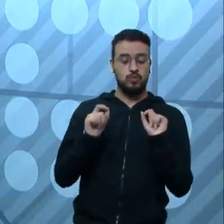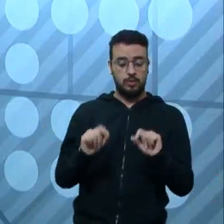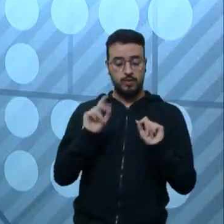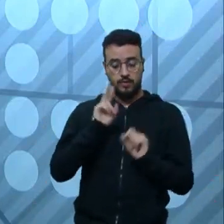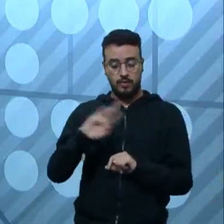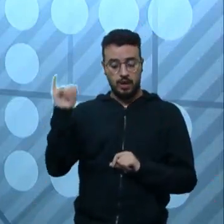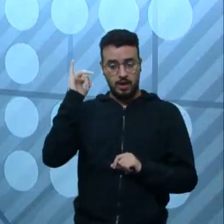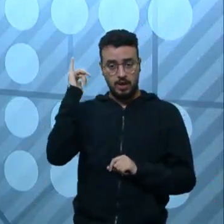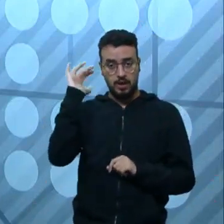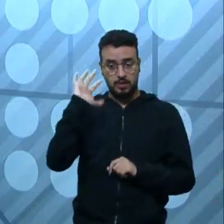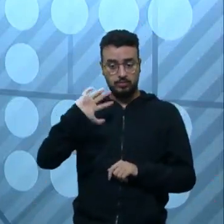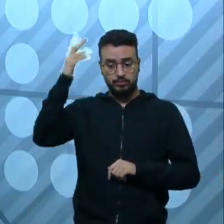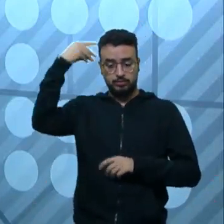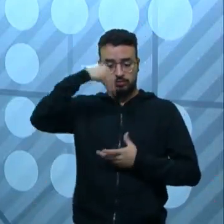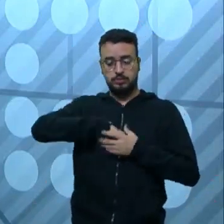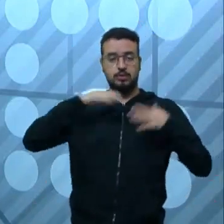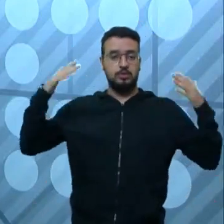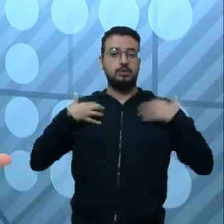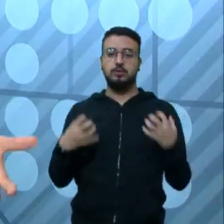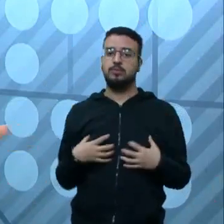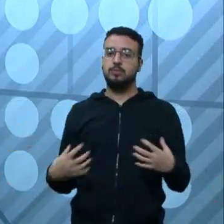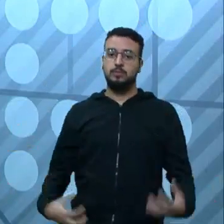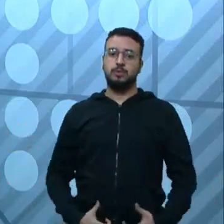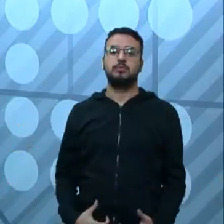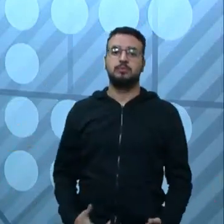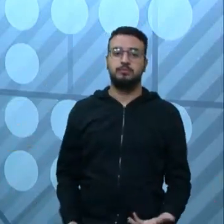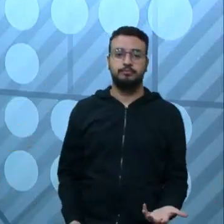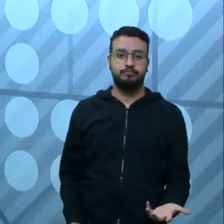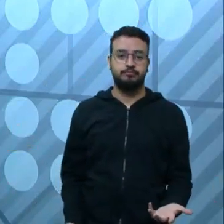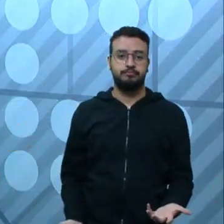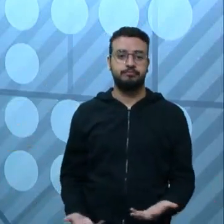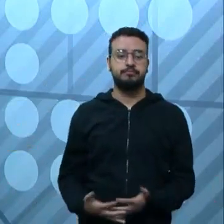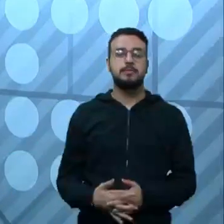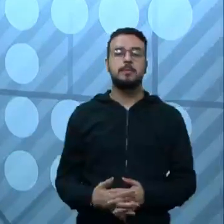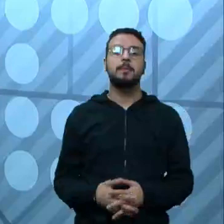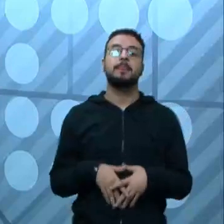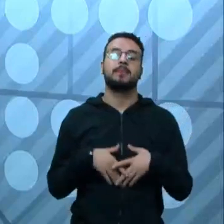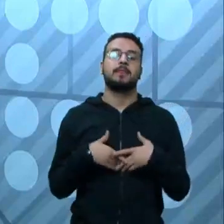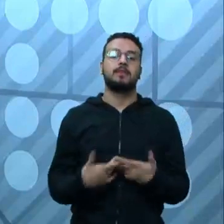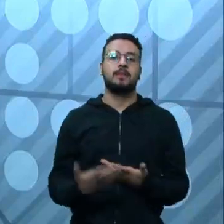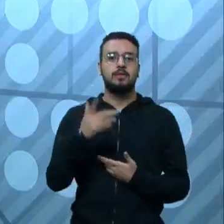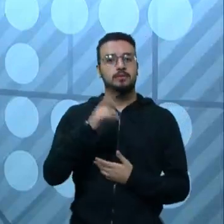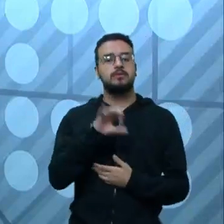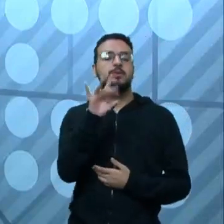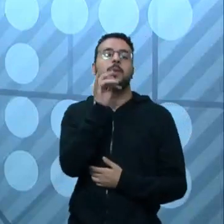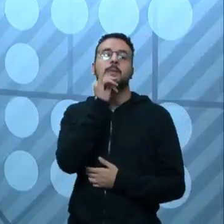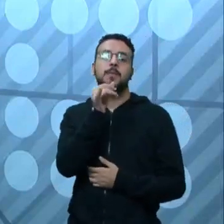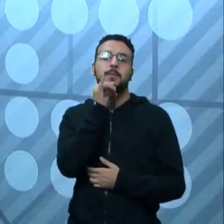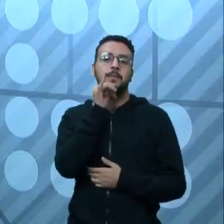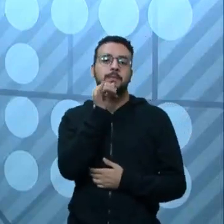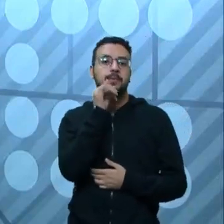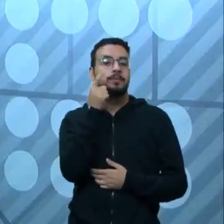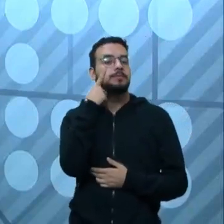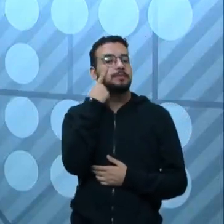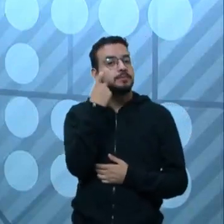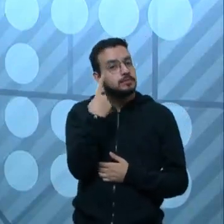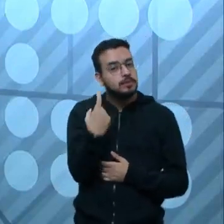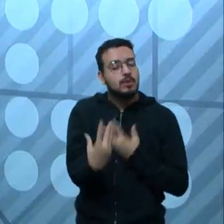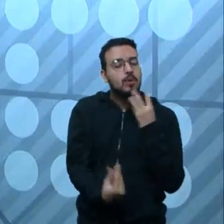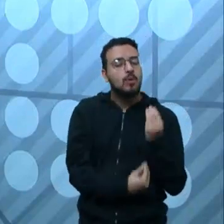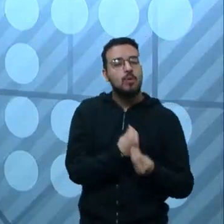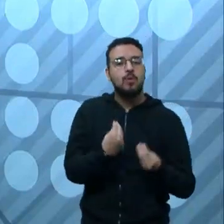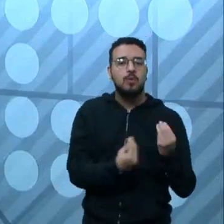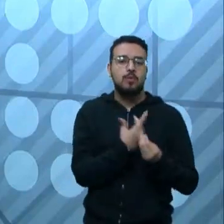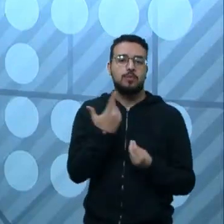acontecer dentro do seu corpo, tá? Da grande maioria das atividades. Então, é um exemplo bem interessante de como o